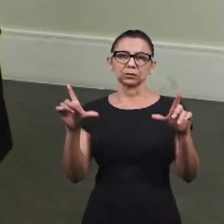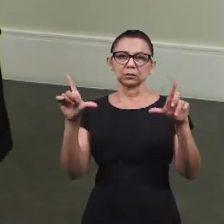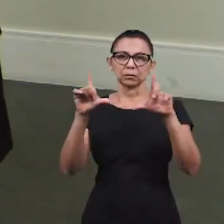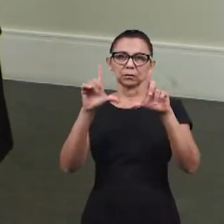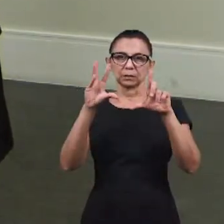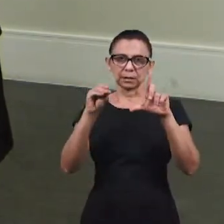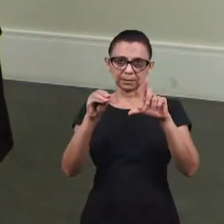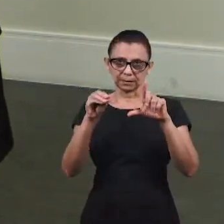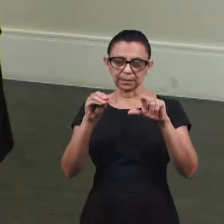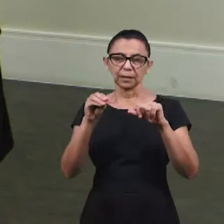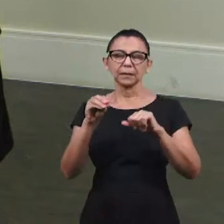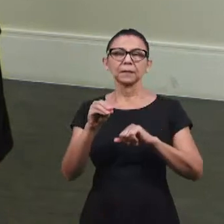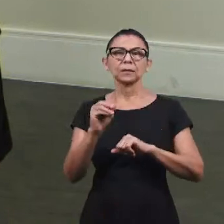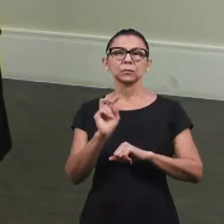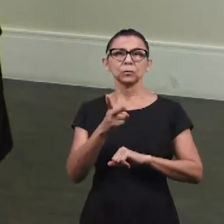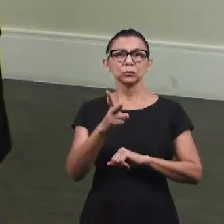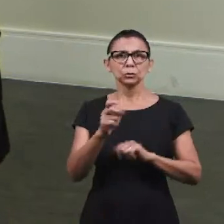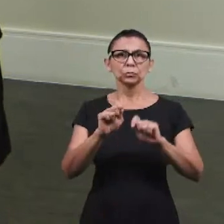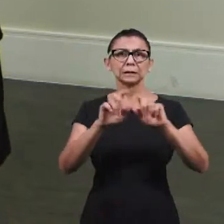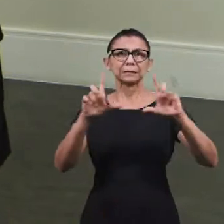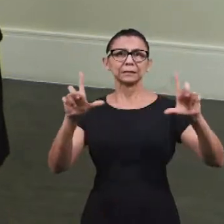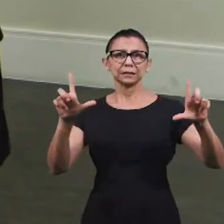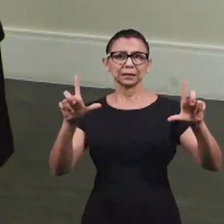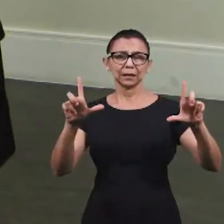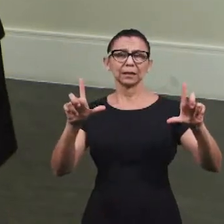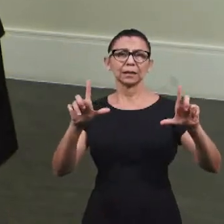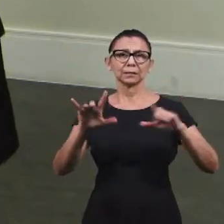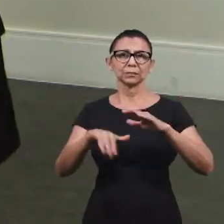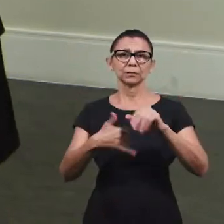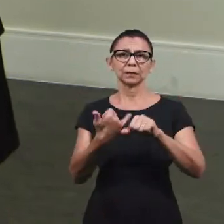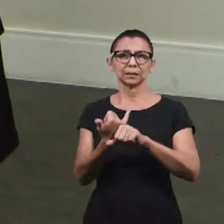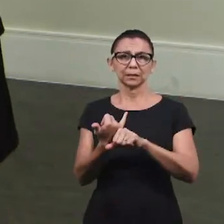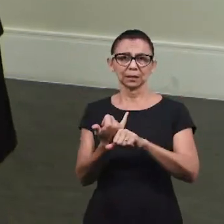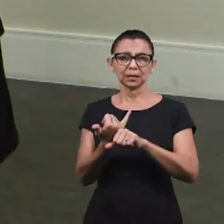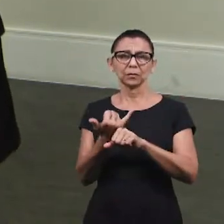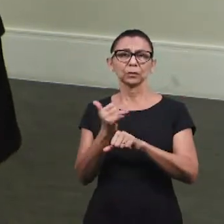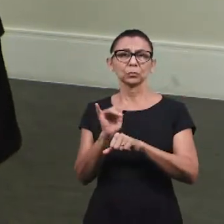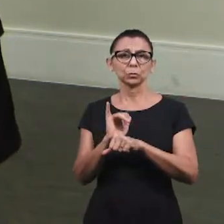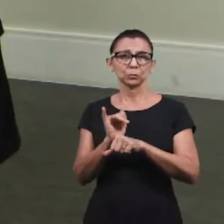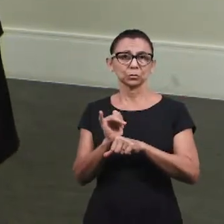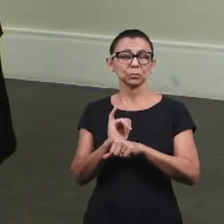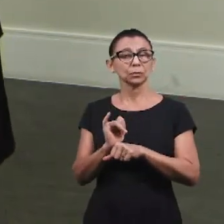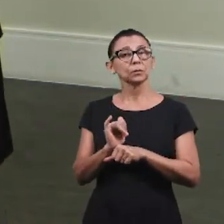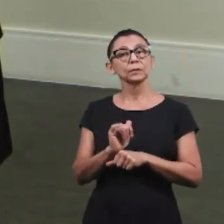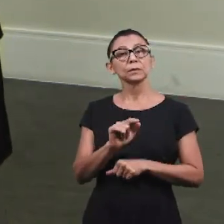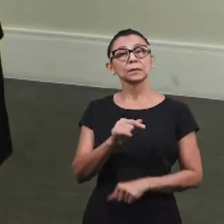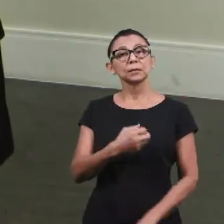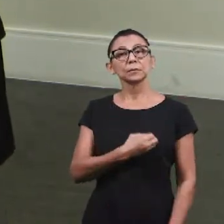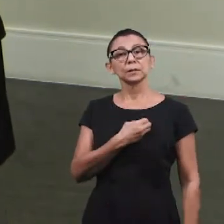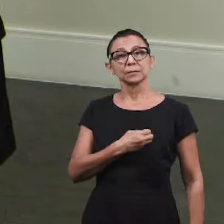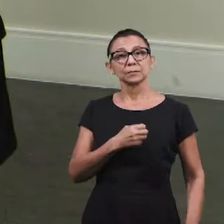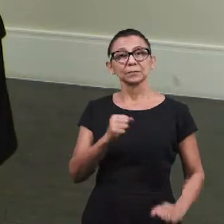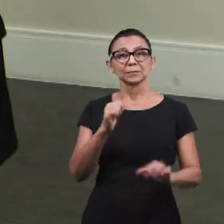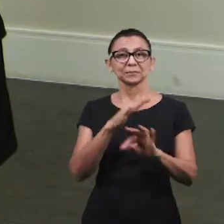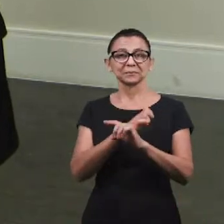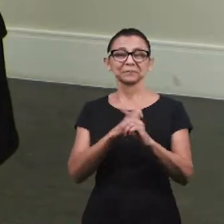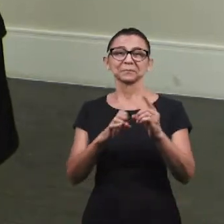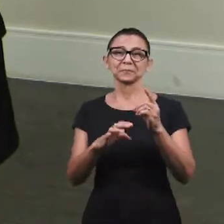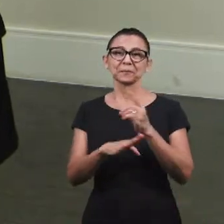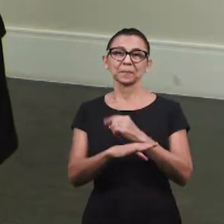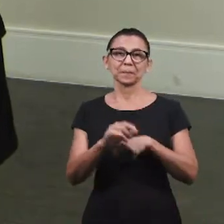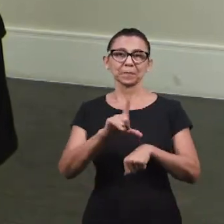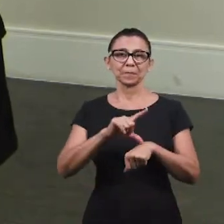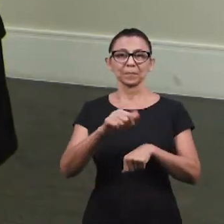permaneça conosco, conectado conosco, neste canal, no nosso canal de YouTube, para você participar daqui a pouco da Escola Bíblica